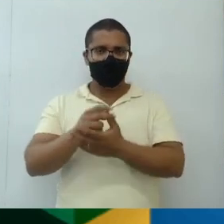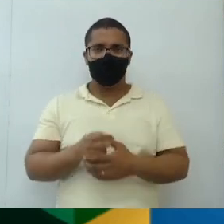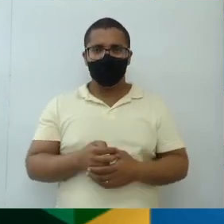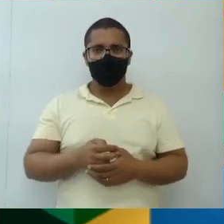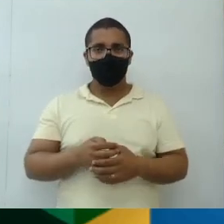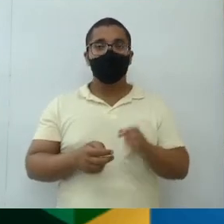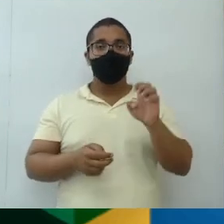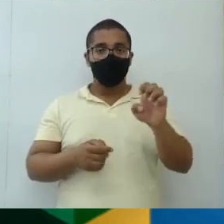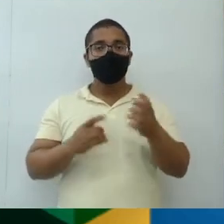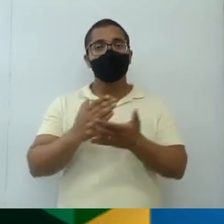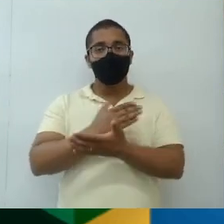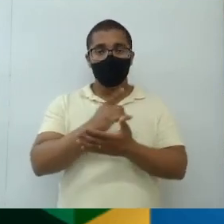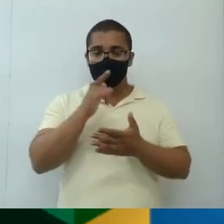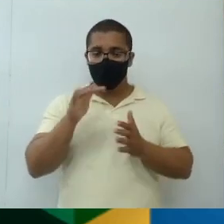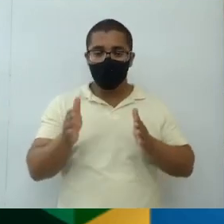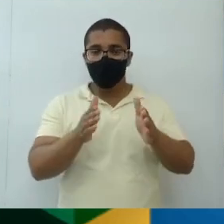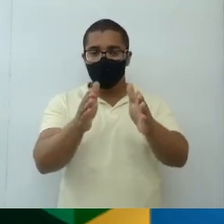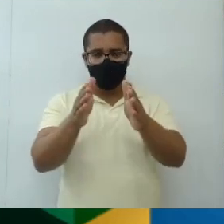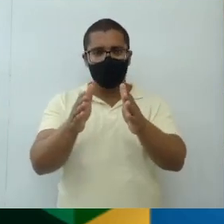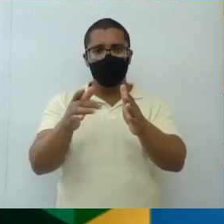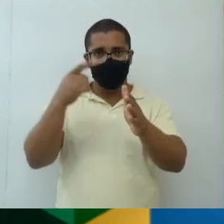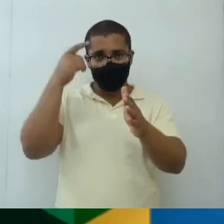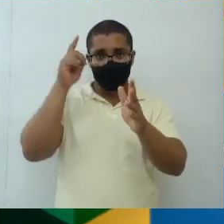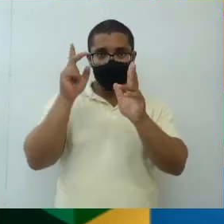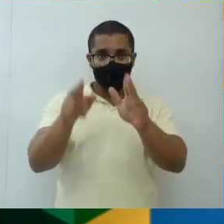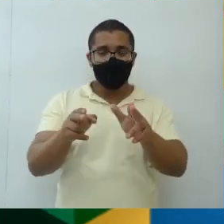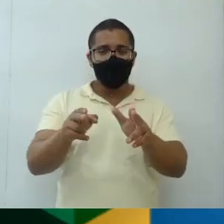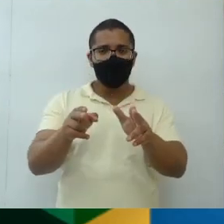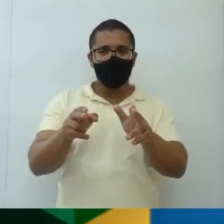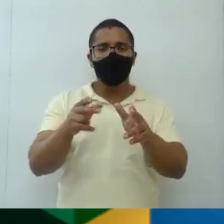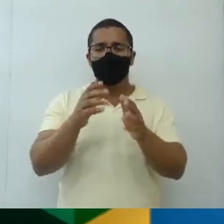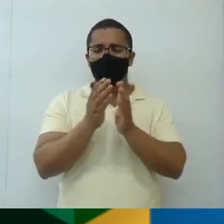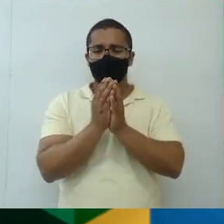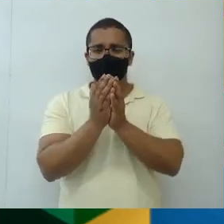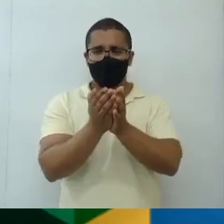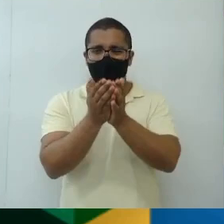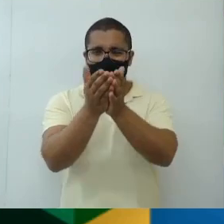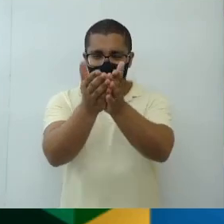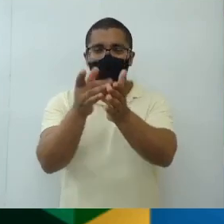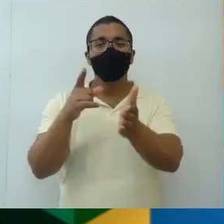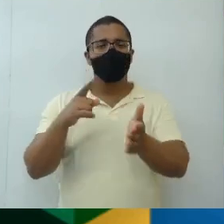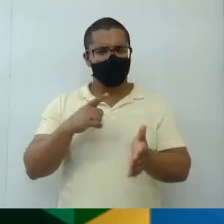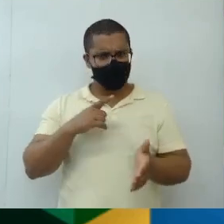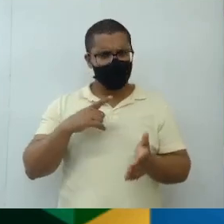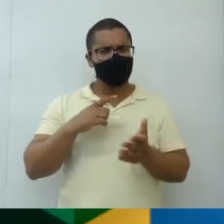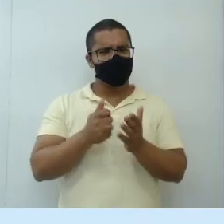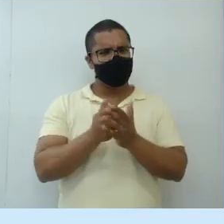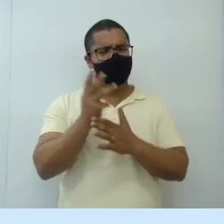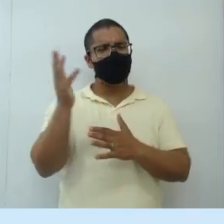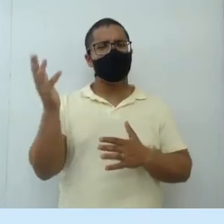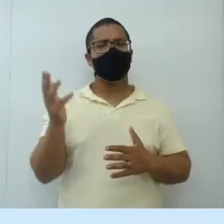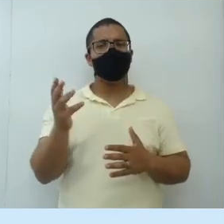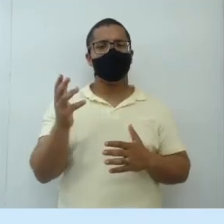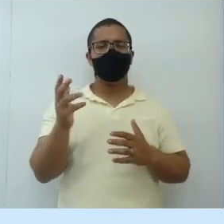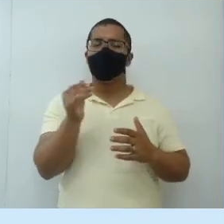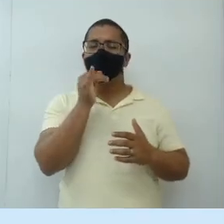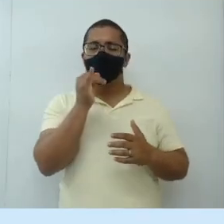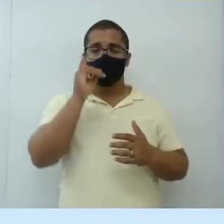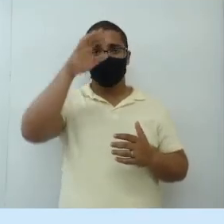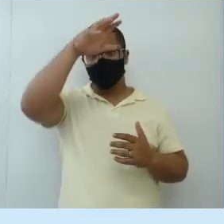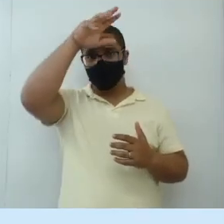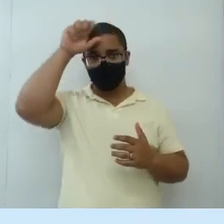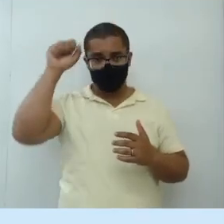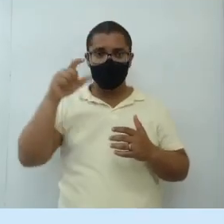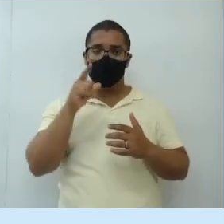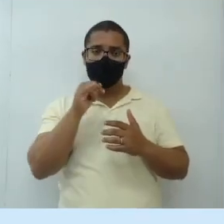alegação A exemplo do Rio Amazonas não é uma questão difícil essa daí Porque ela tá trazendo